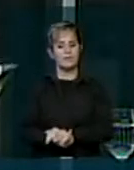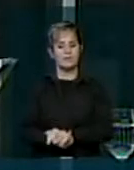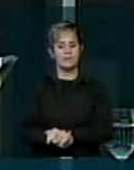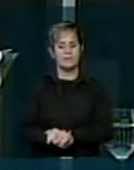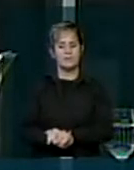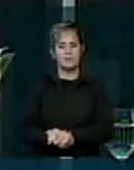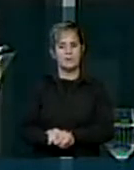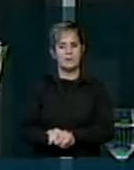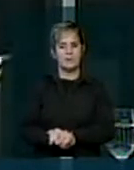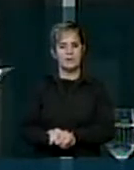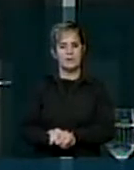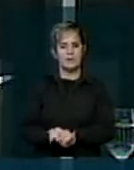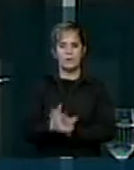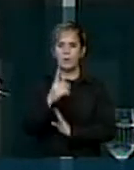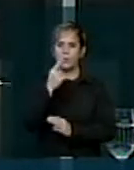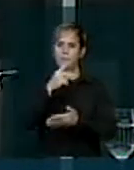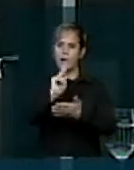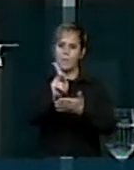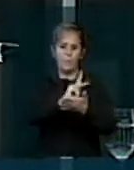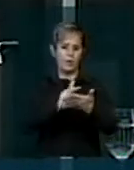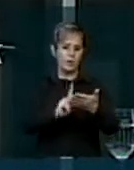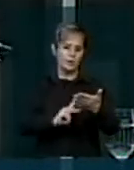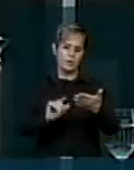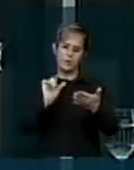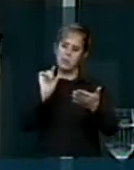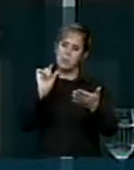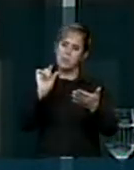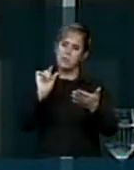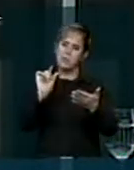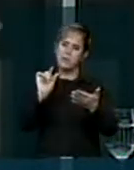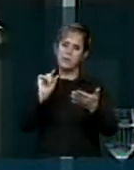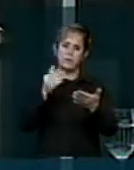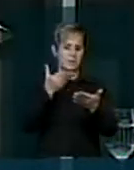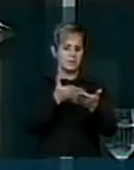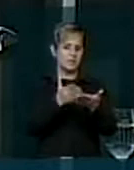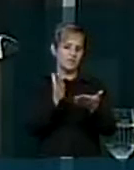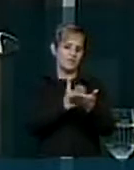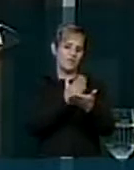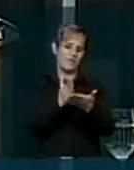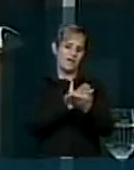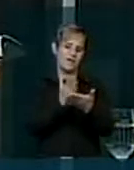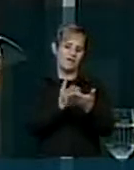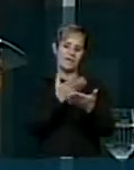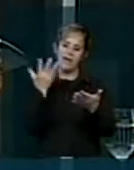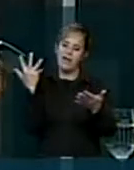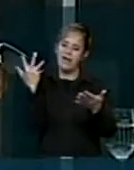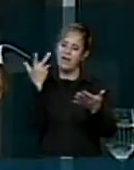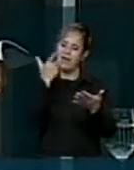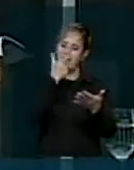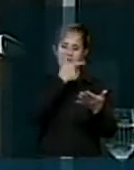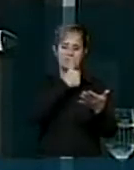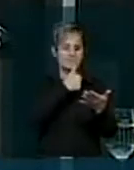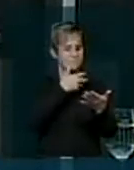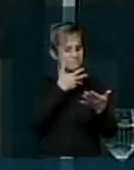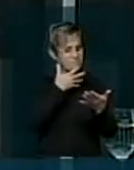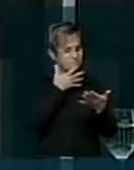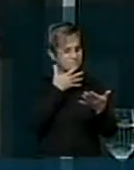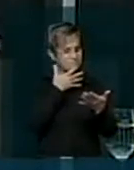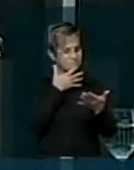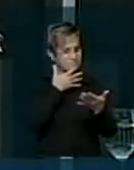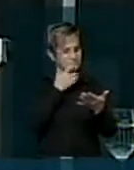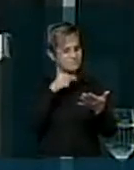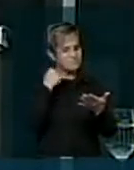uma poesia, um trecho desta poesia magnífica e que nos